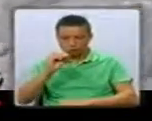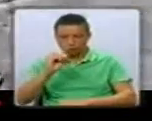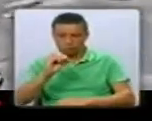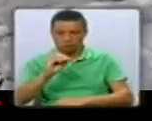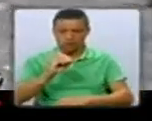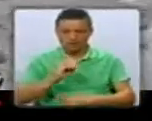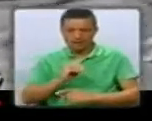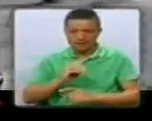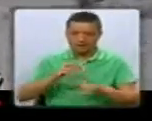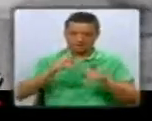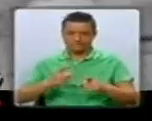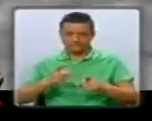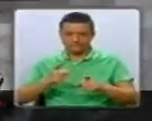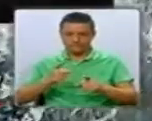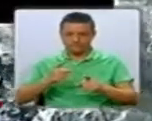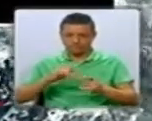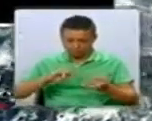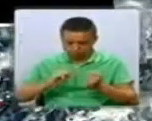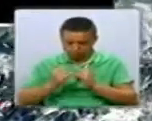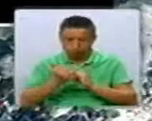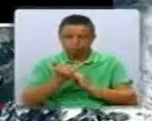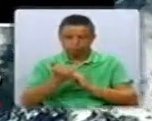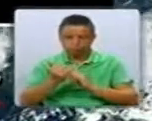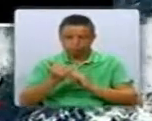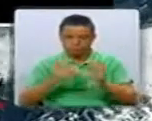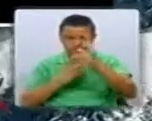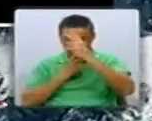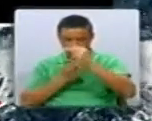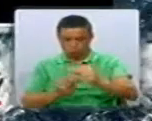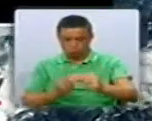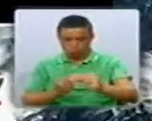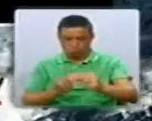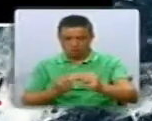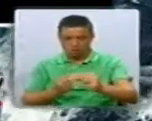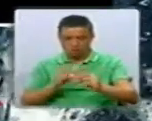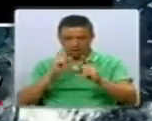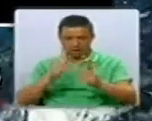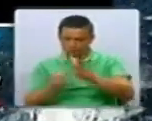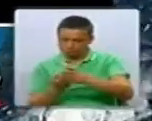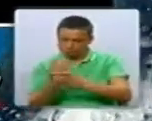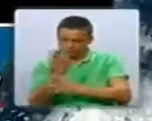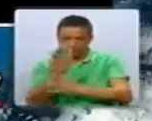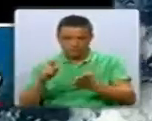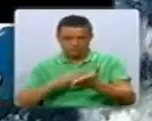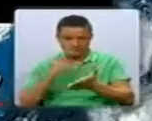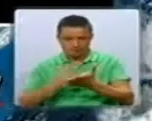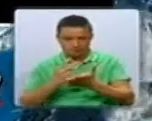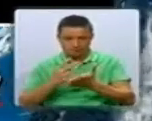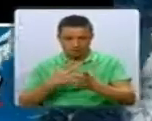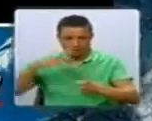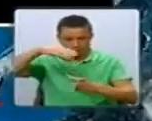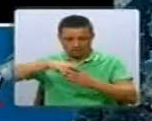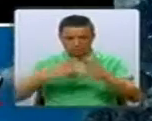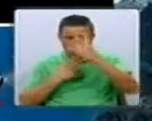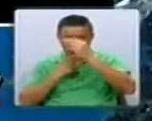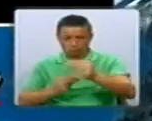preencher as primeiras crateras de impacto da Lua. E, portanto, era aquele vulcanismo que os cientistas estavam à espera de encontrar na Lua. Então, o que é que